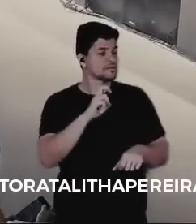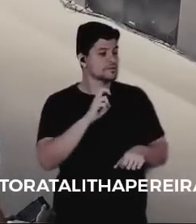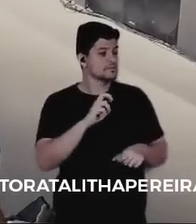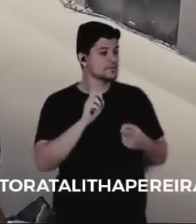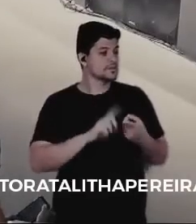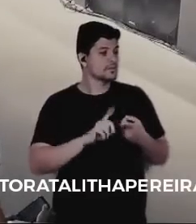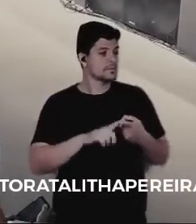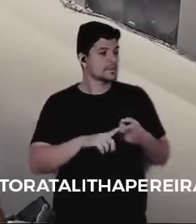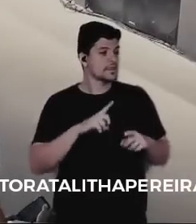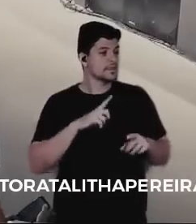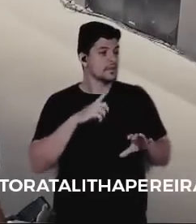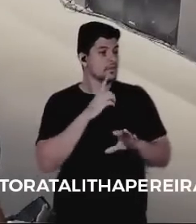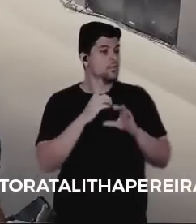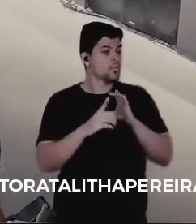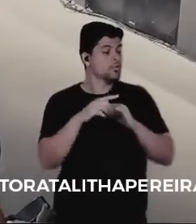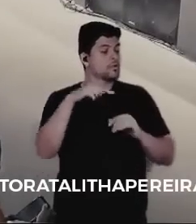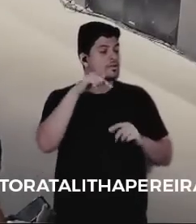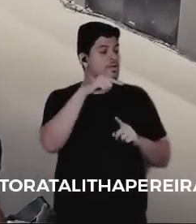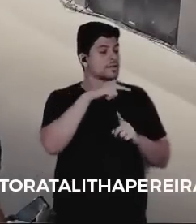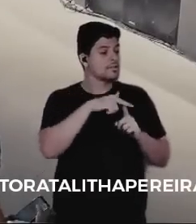Ainda tem um das sete e meia.